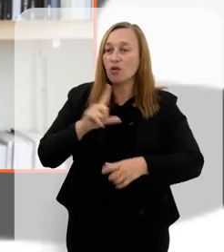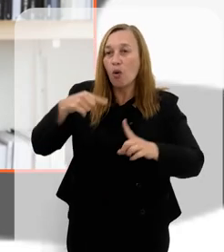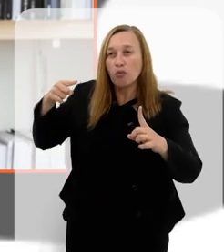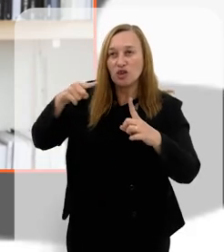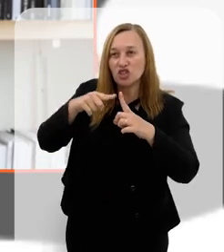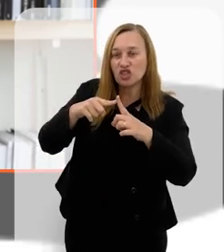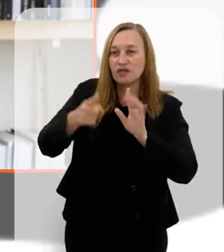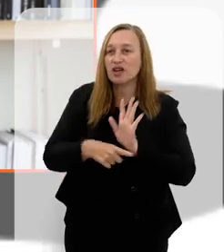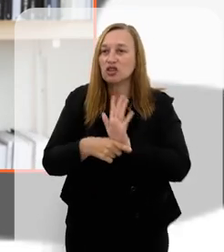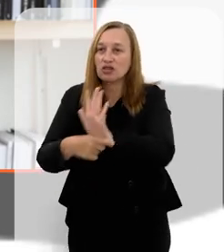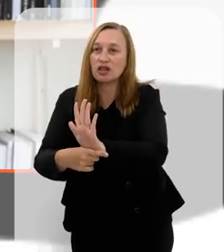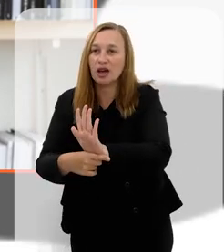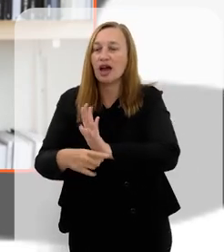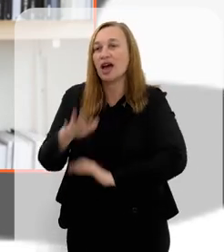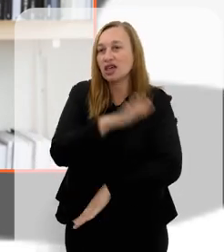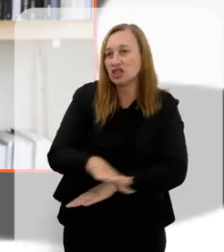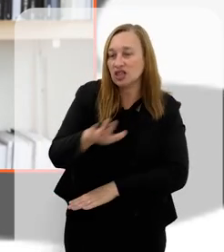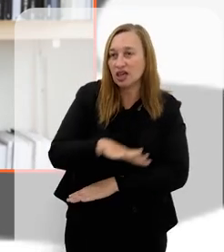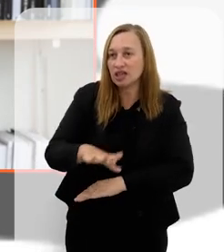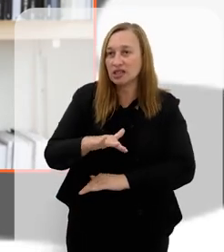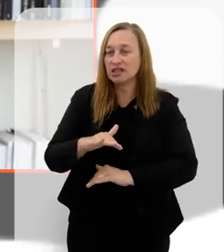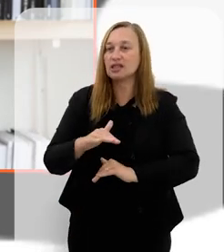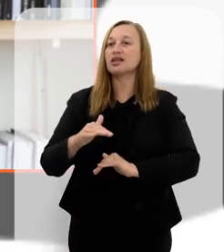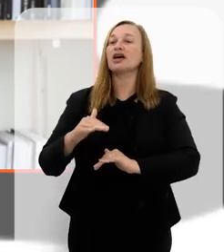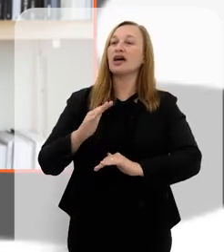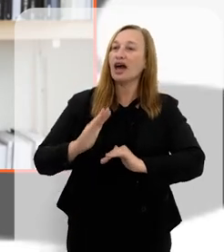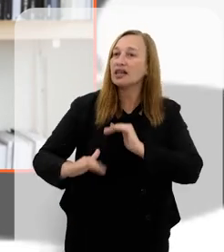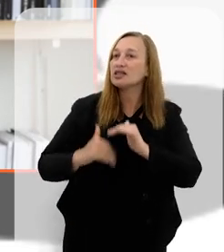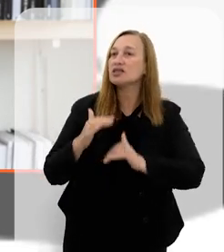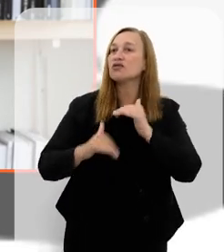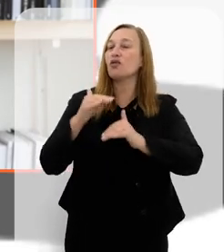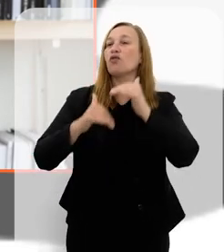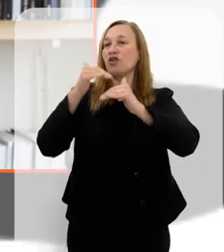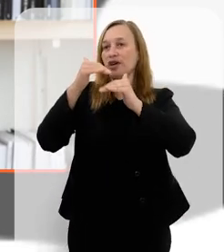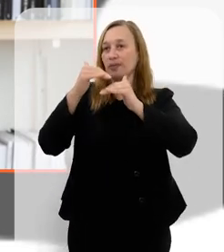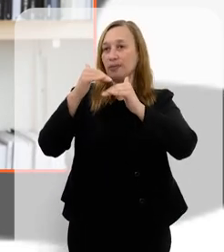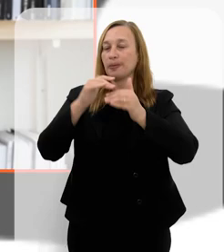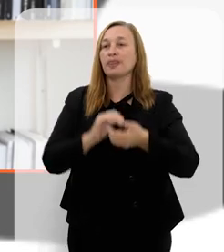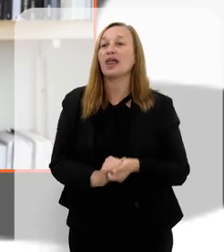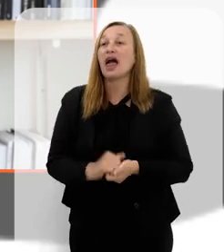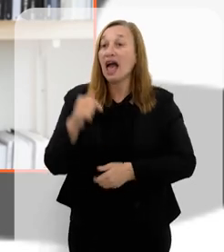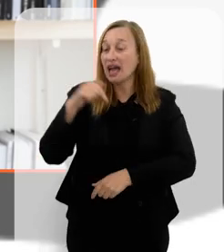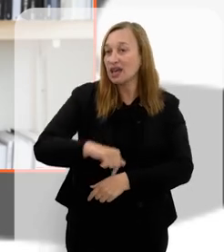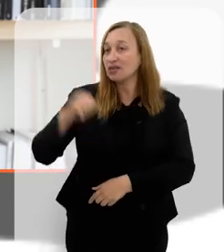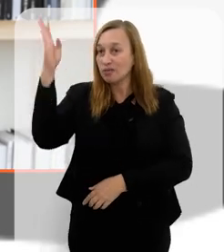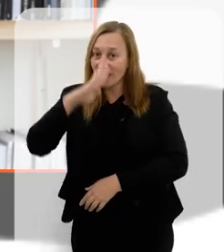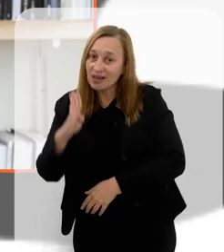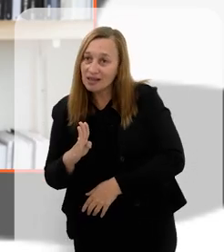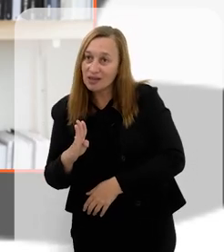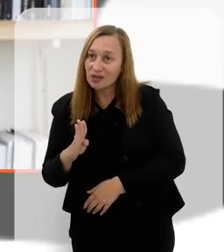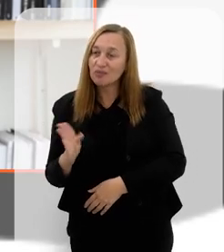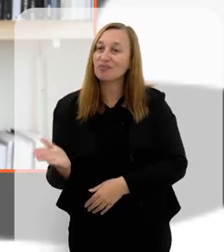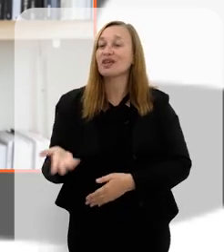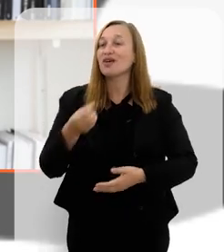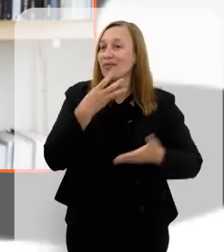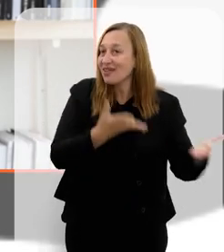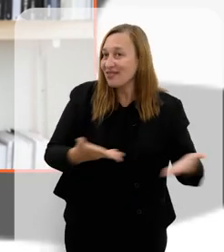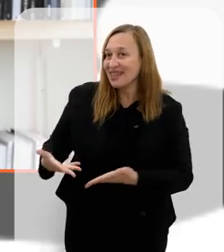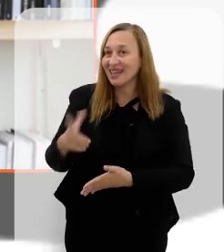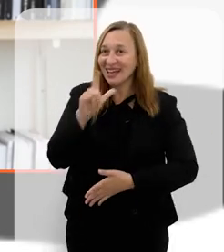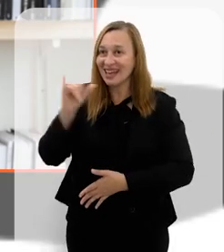como missão ajudar as crianças a crescerem em discernimento e humanidade agora, aqui no